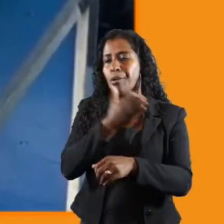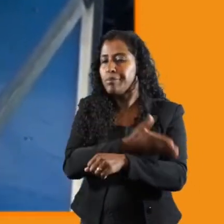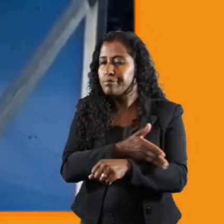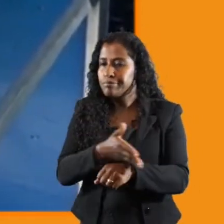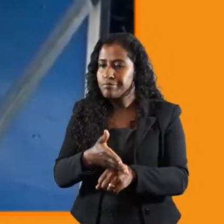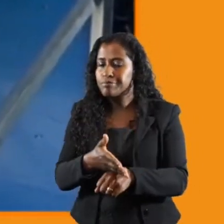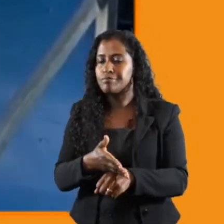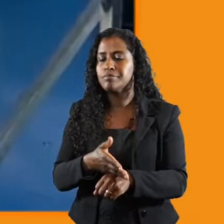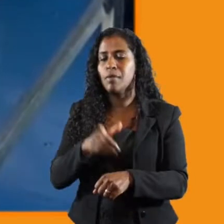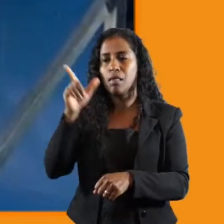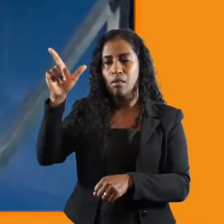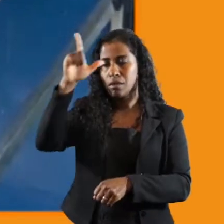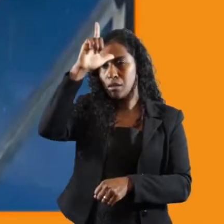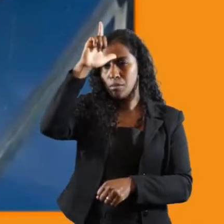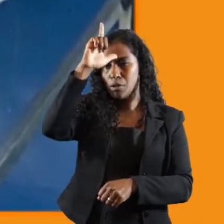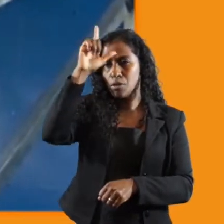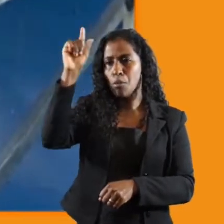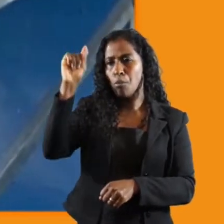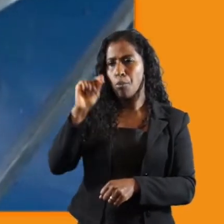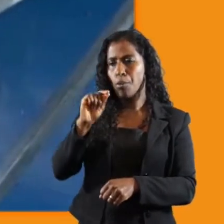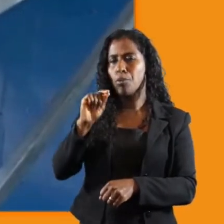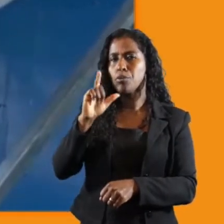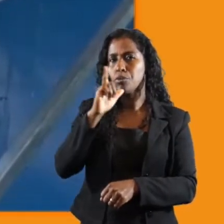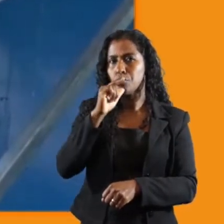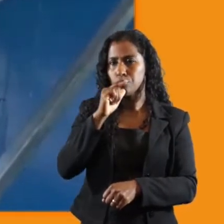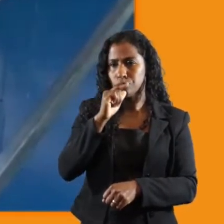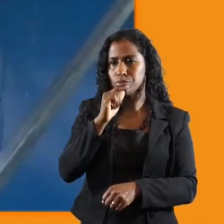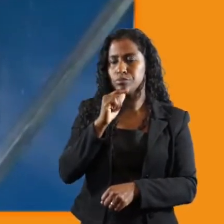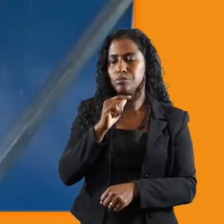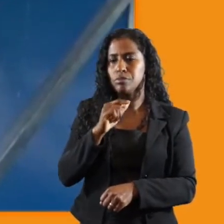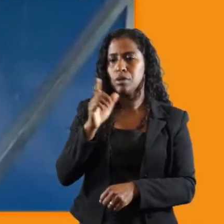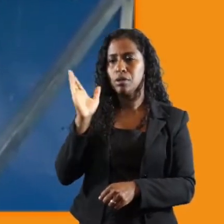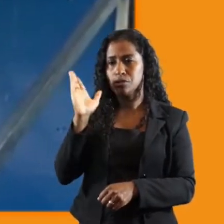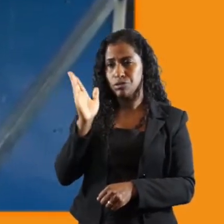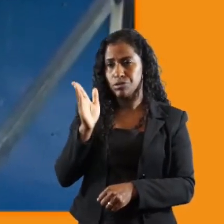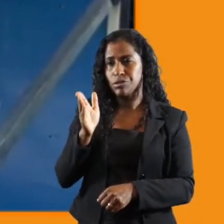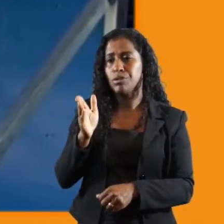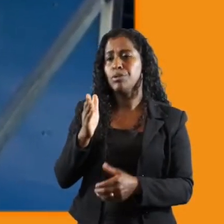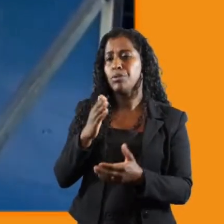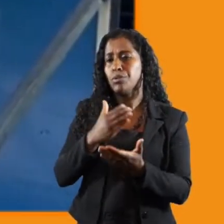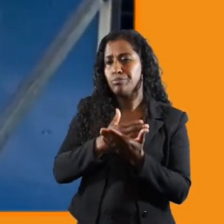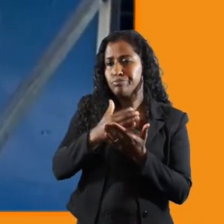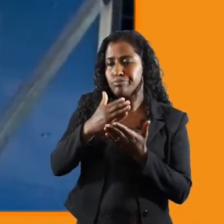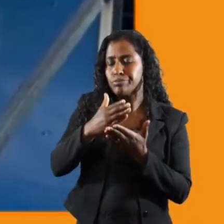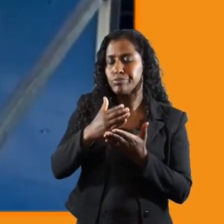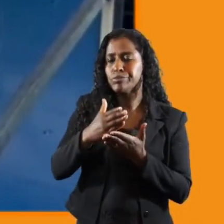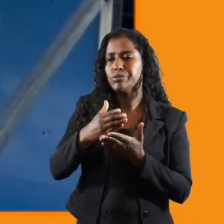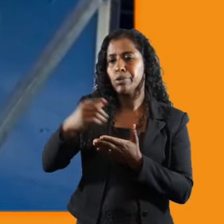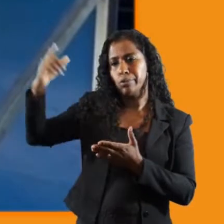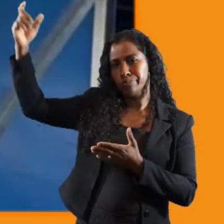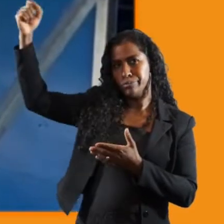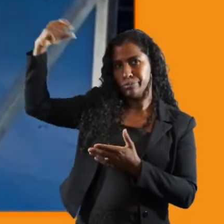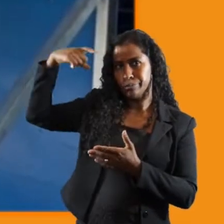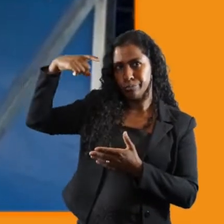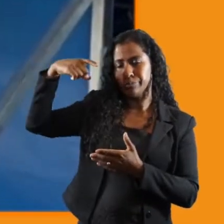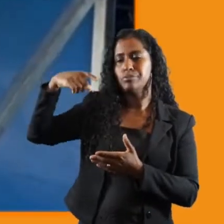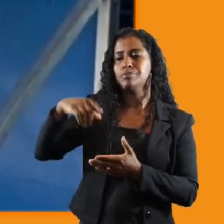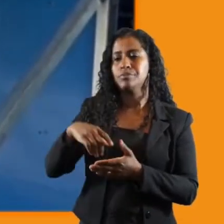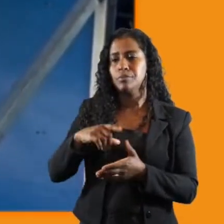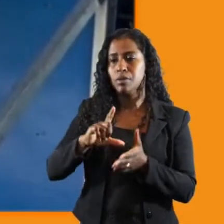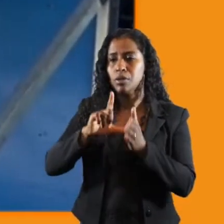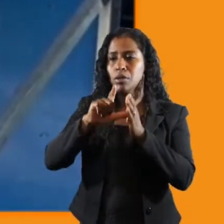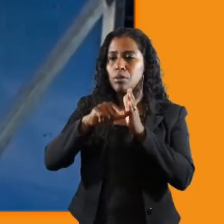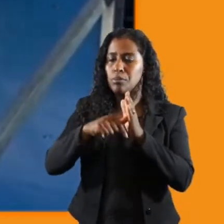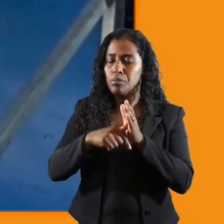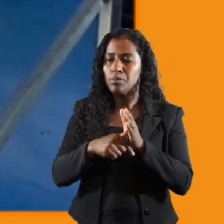usinas hidrelétricas, elas trabalhavam muito com energia termonuclear, termoelétricas, né? E aí, consequentemente,